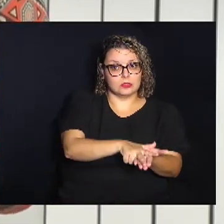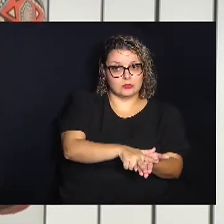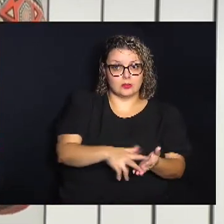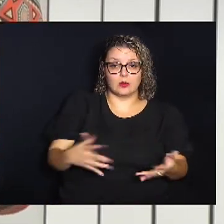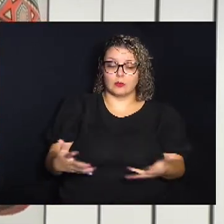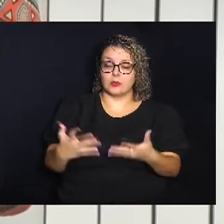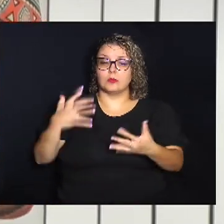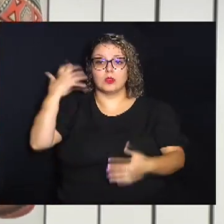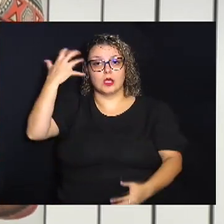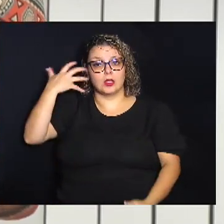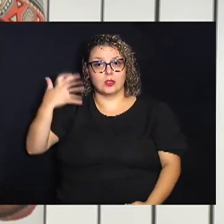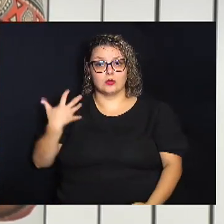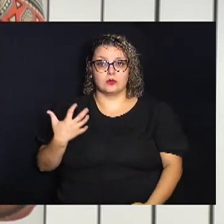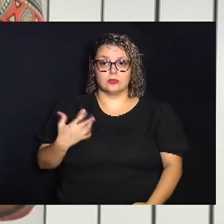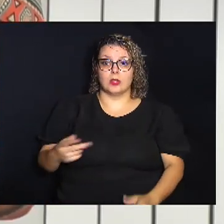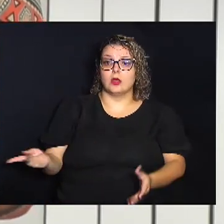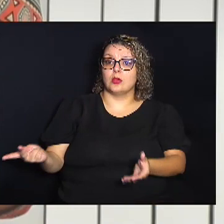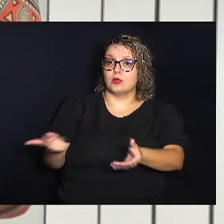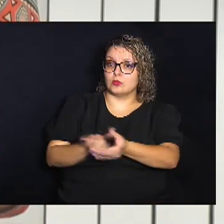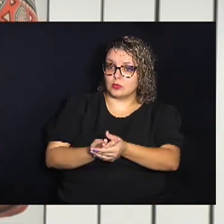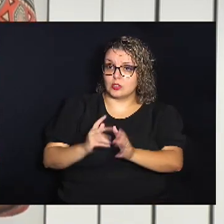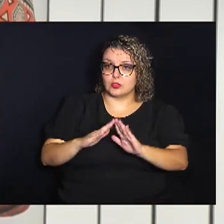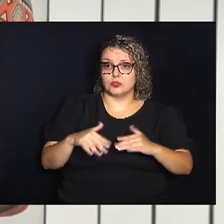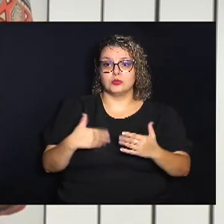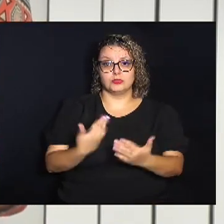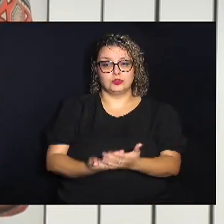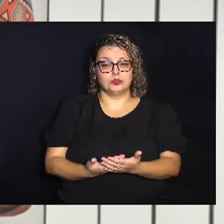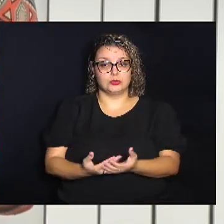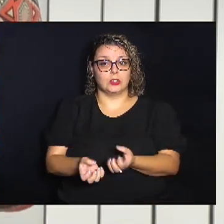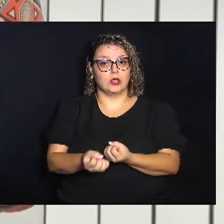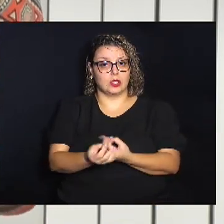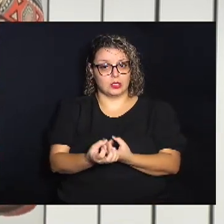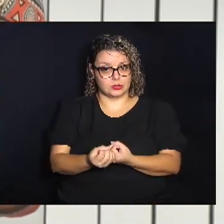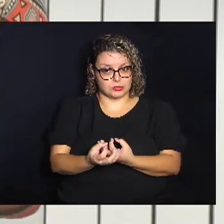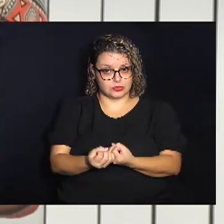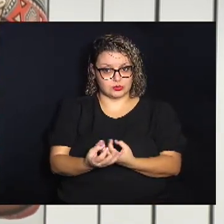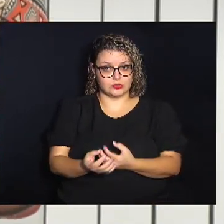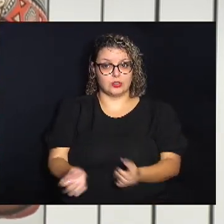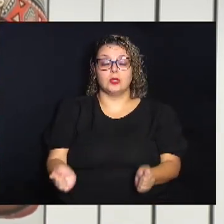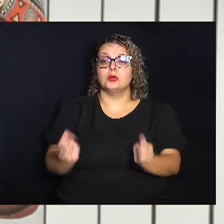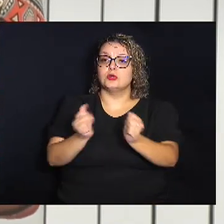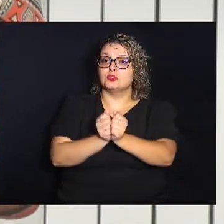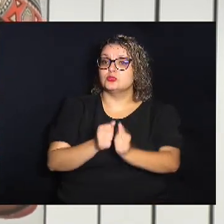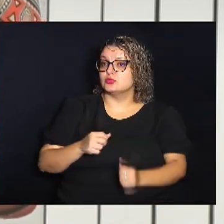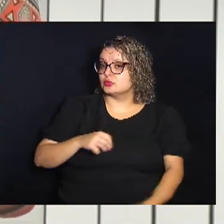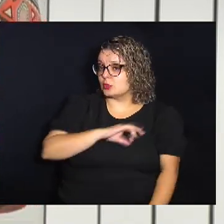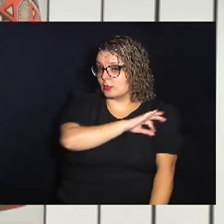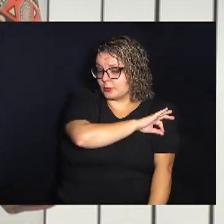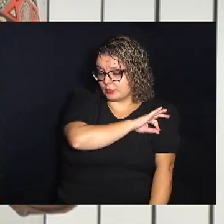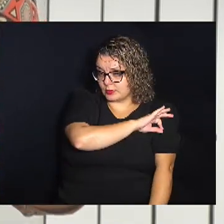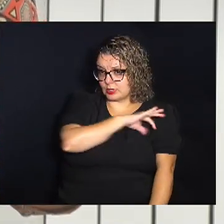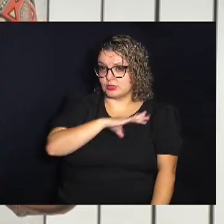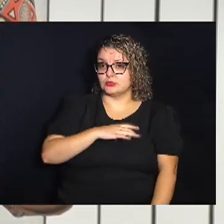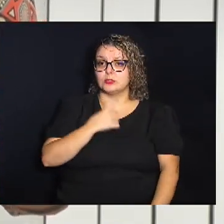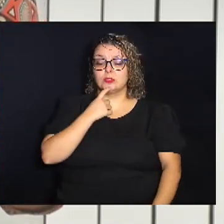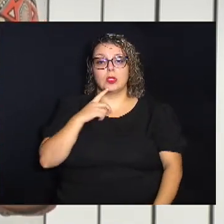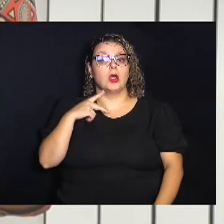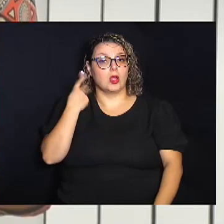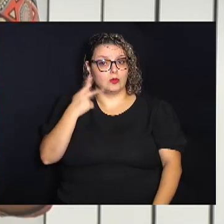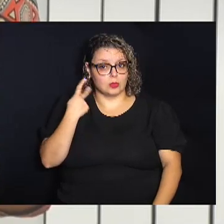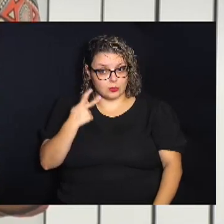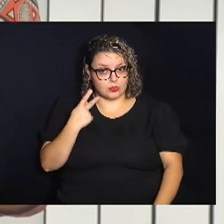Guida Calisto a protocolar um requerimento de informações junto à Prefeitura de Campinas. A